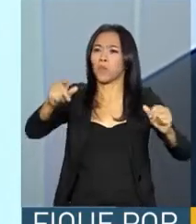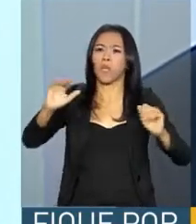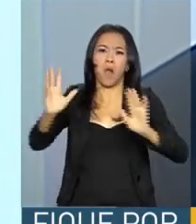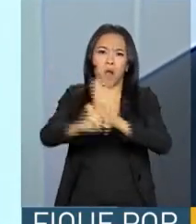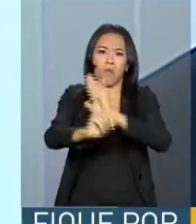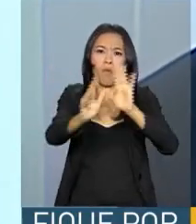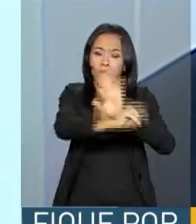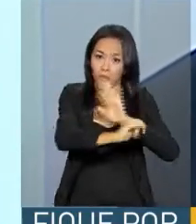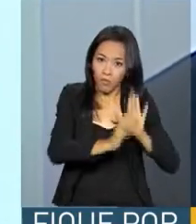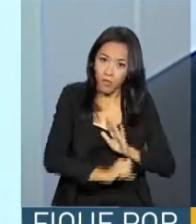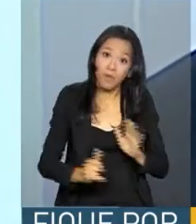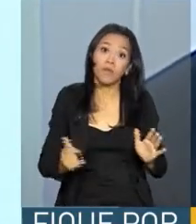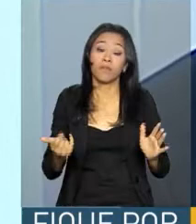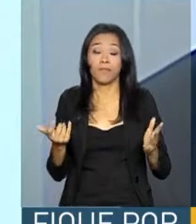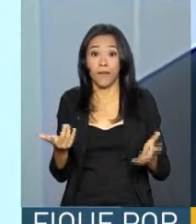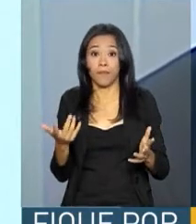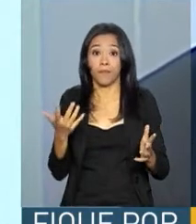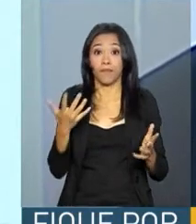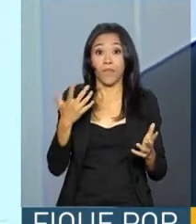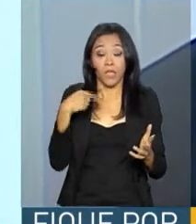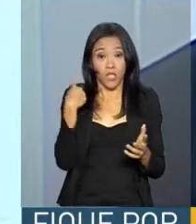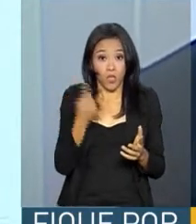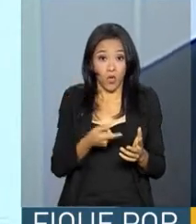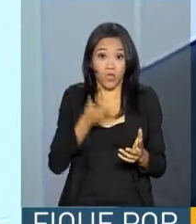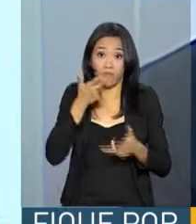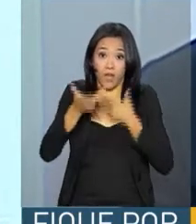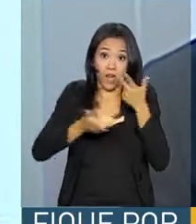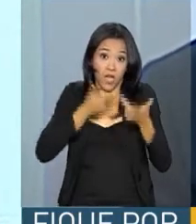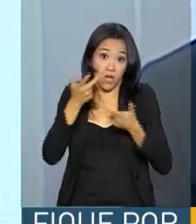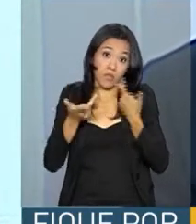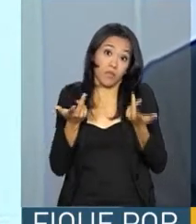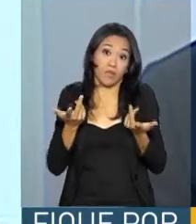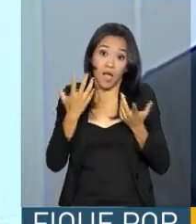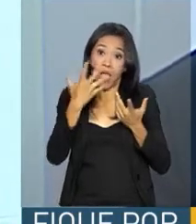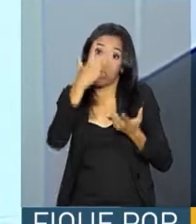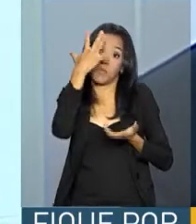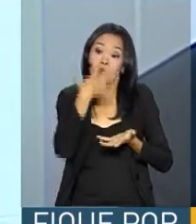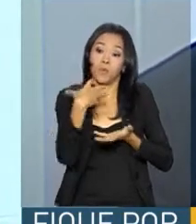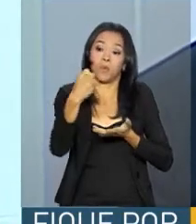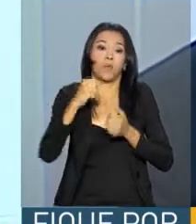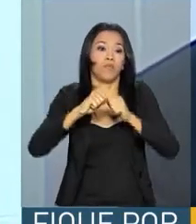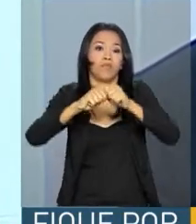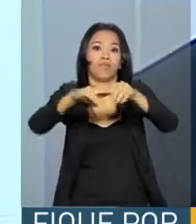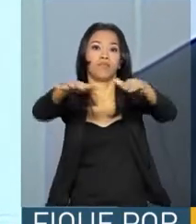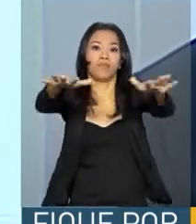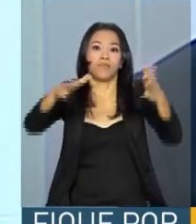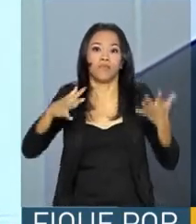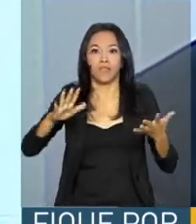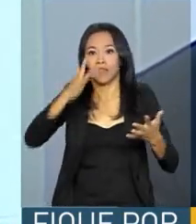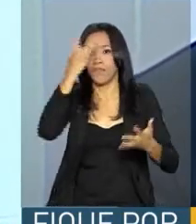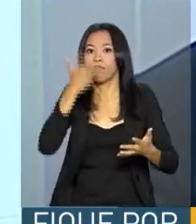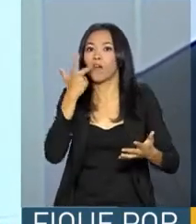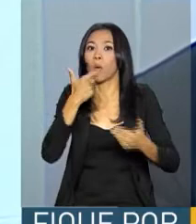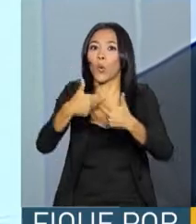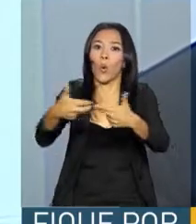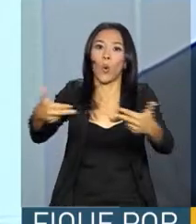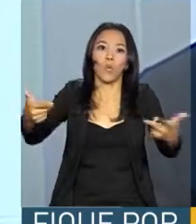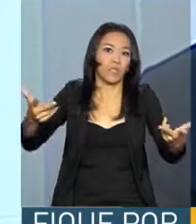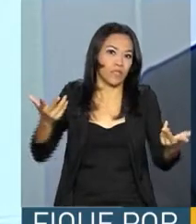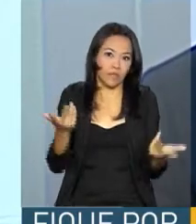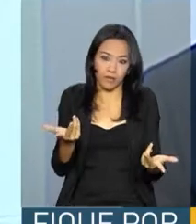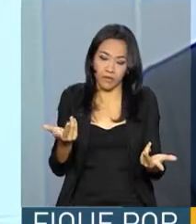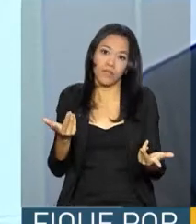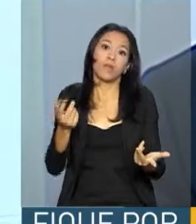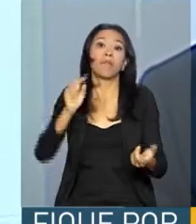baseiam, convenhamos, não no que muitas vezes nós dizemos, mas no que os detratores dizem. Agora, é claro que os detratores disseram e foram obrigados